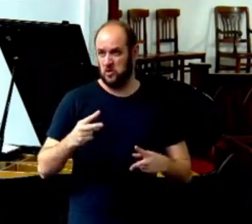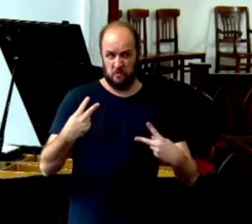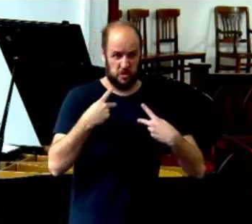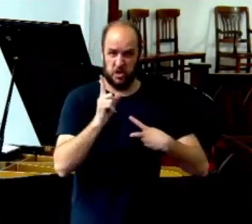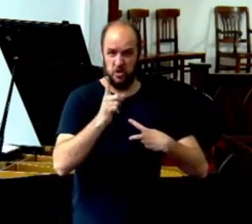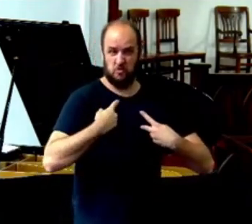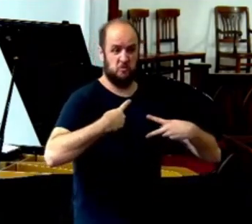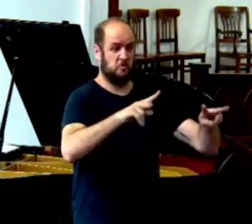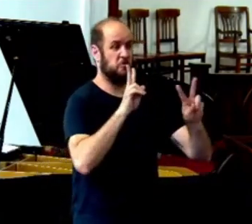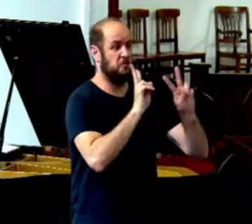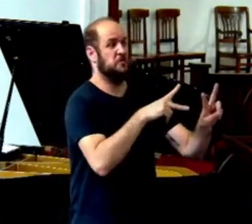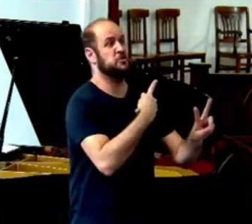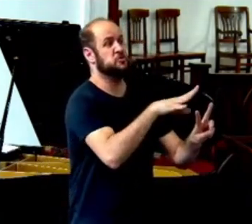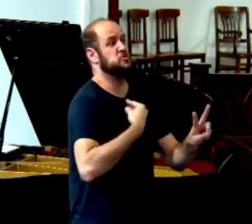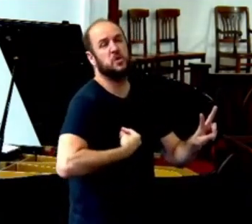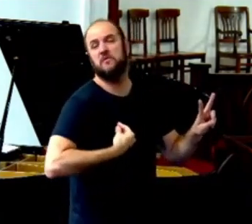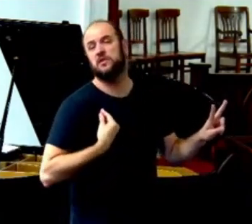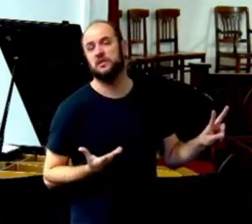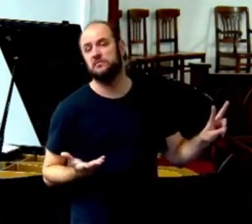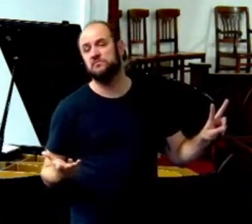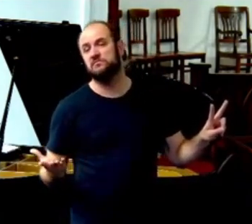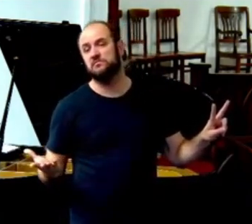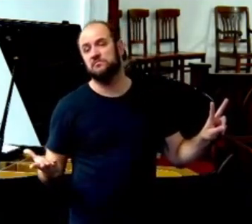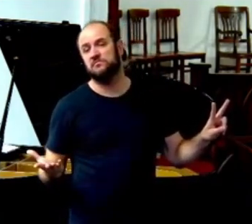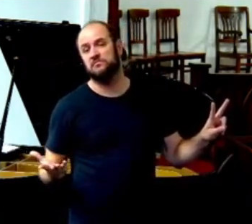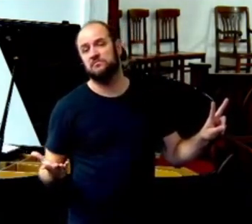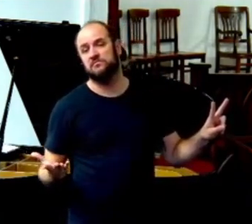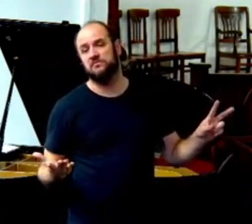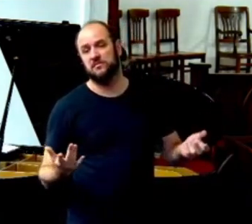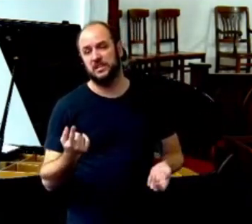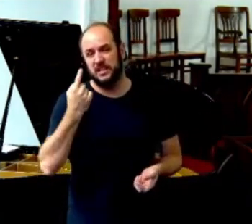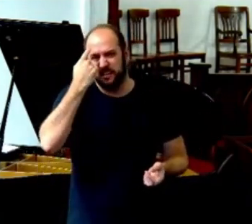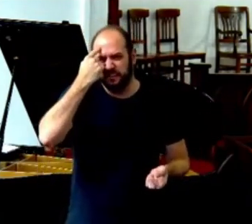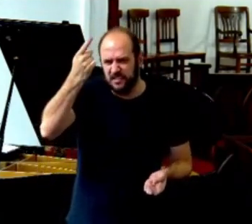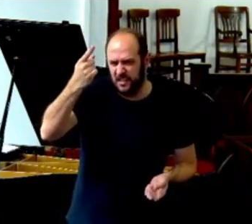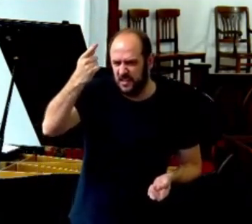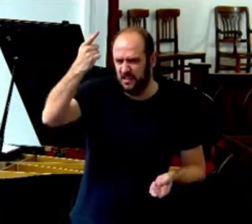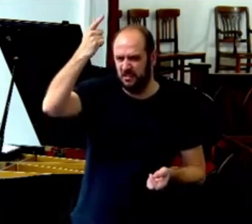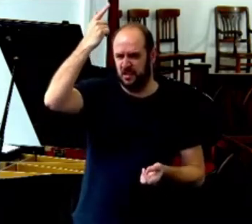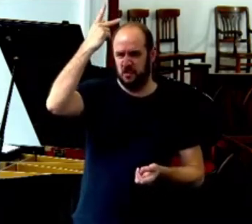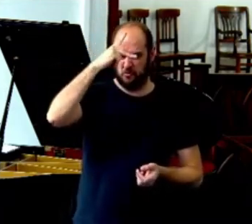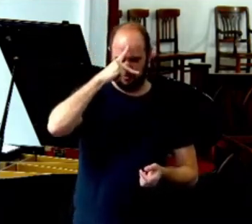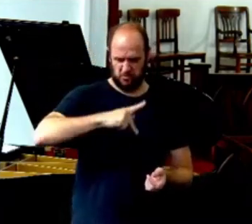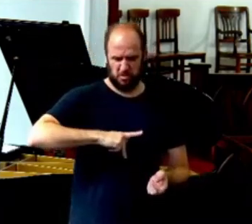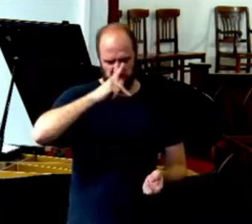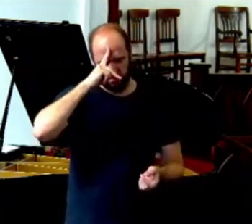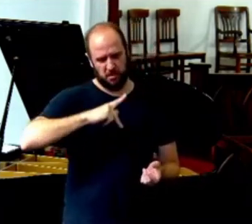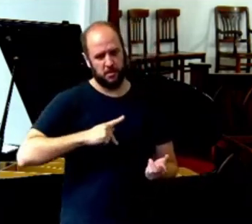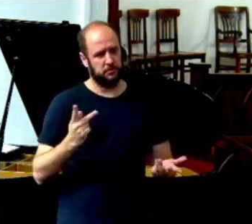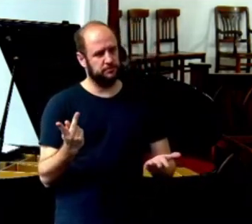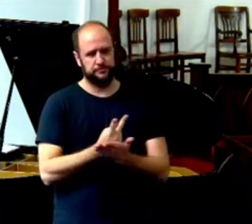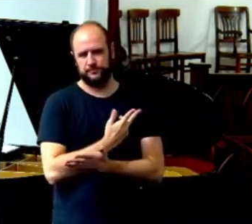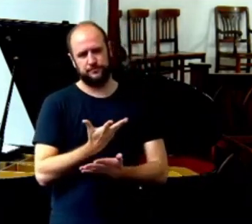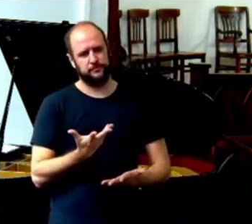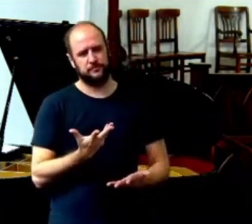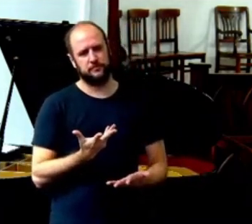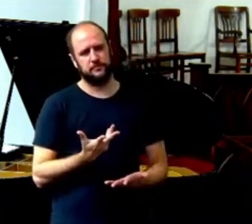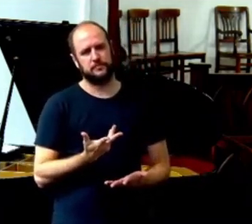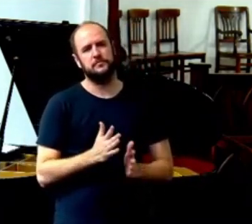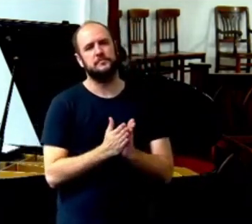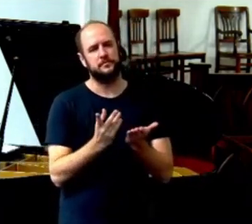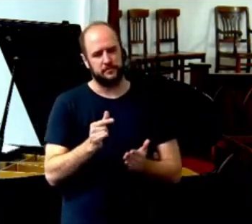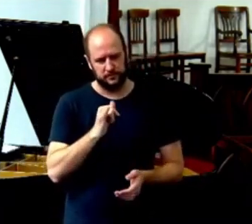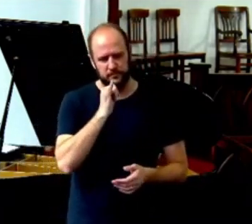minha vida, vá olhar para a sua vida. Essa ideia individualista, a Bíblia nos ensina a